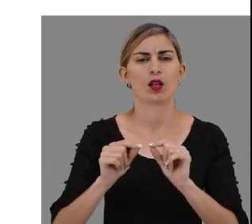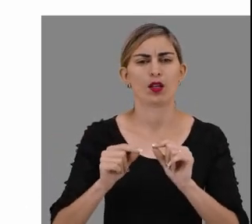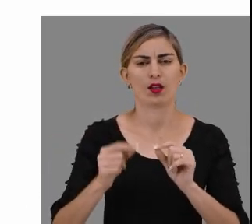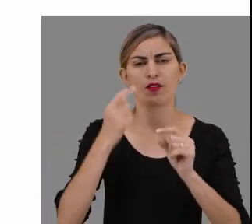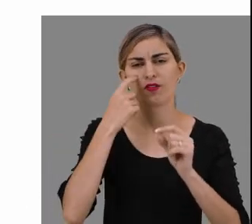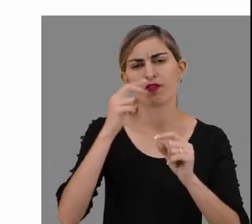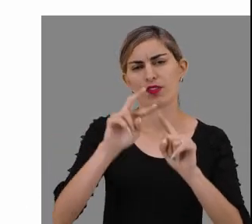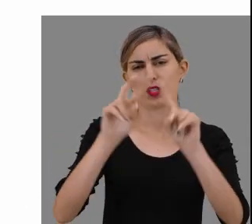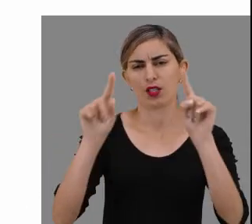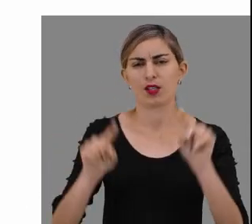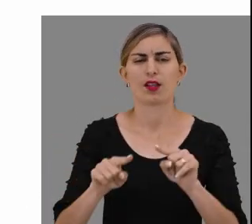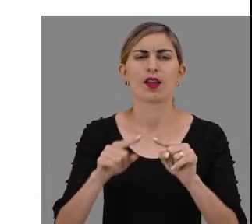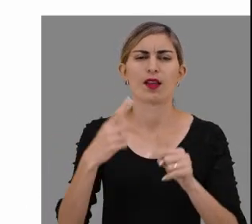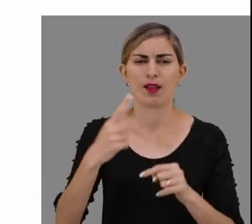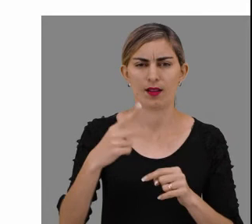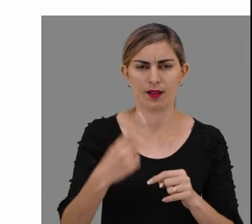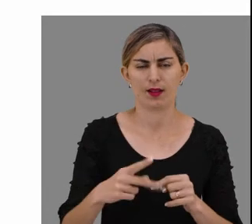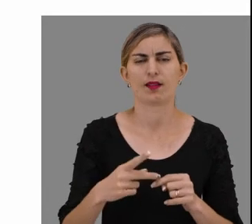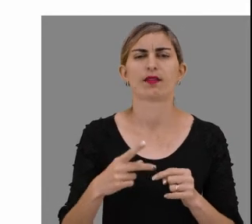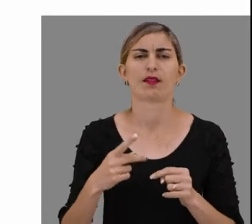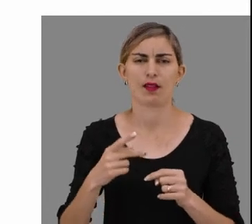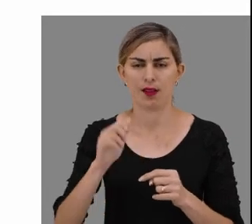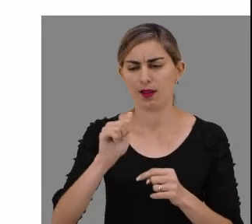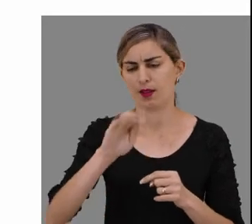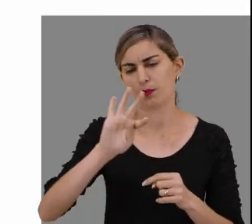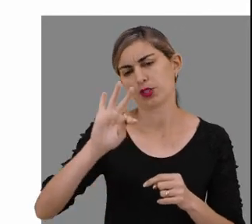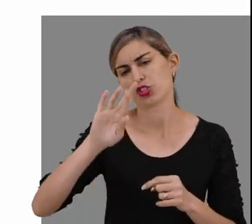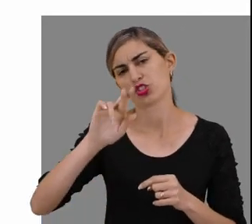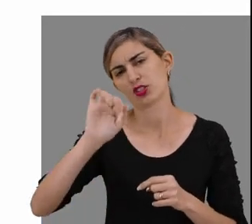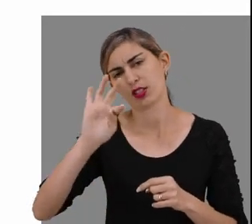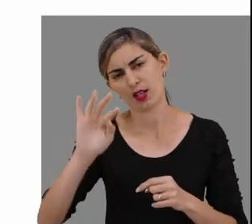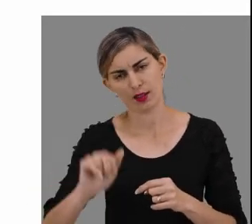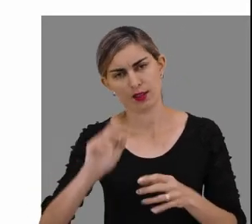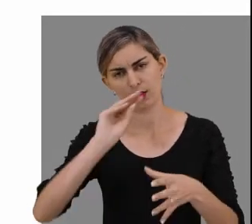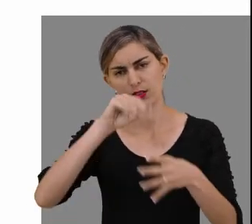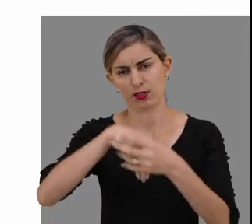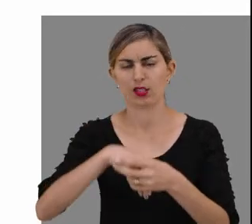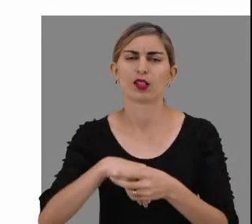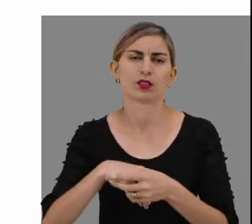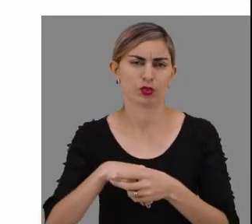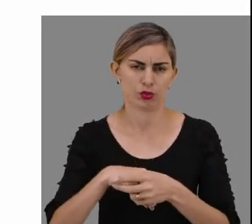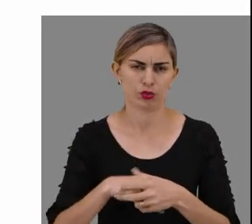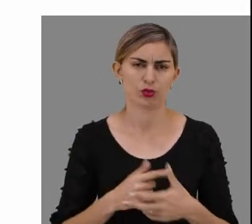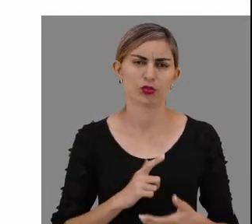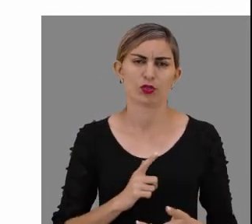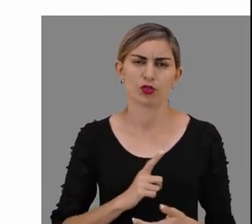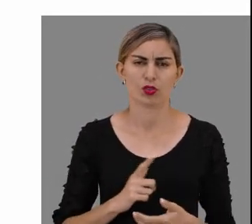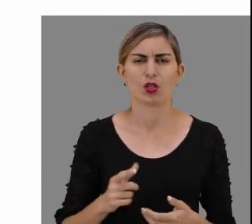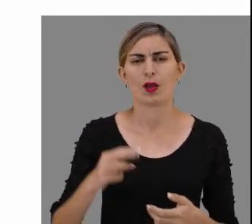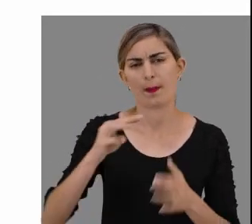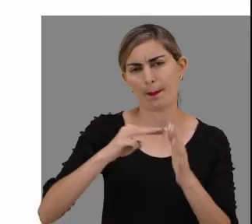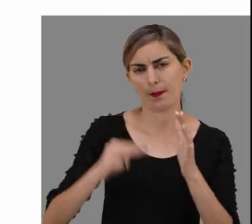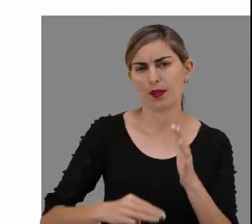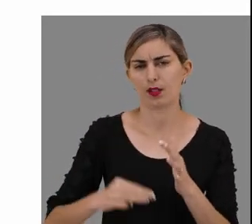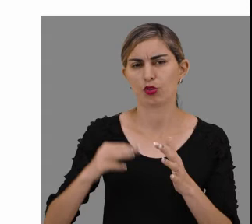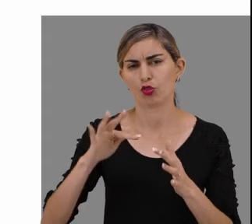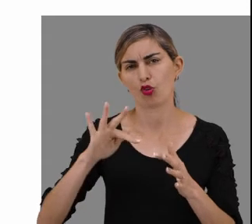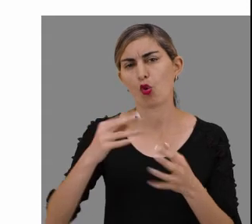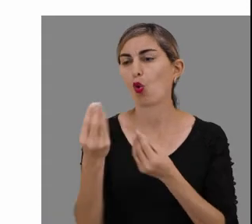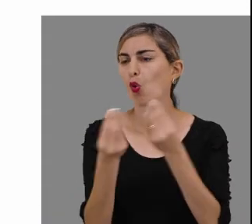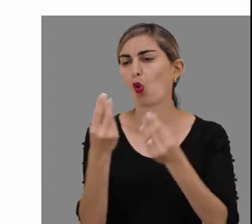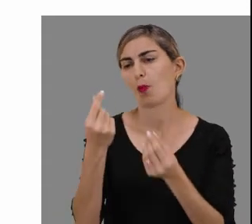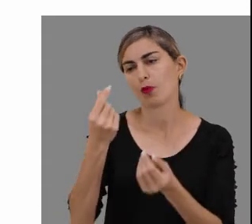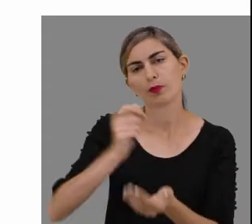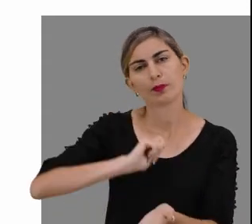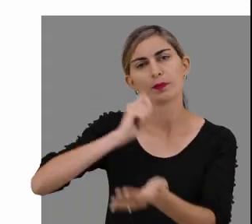Verifiquem que a nossa interface ela é puramente abstrata. Dentro da nossa interface nós temos o nosso método